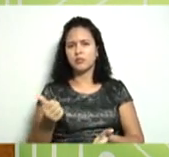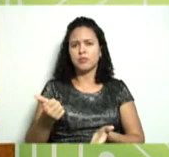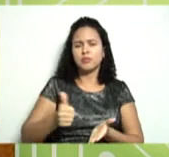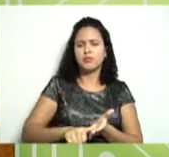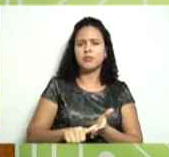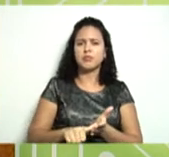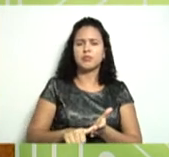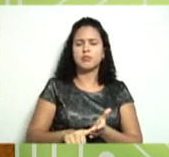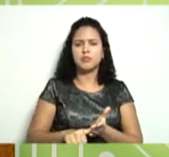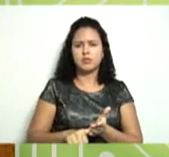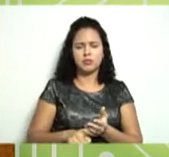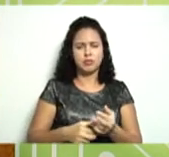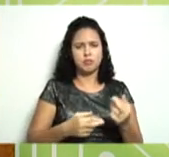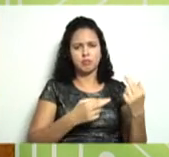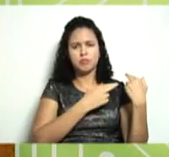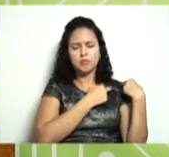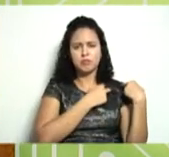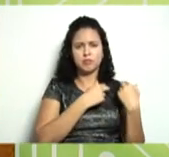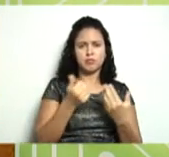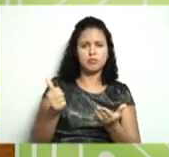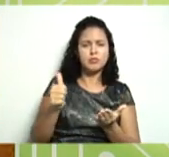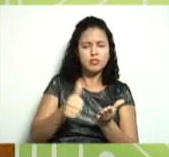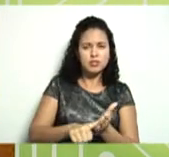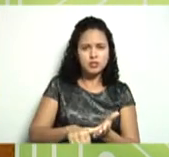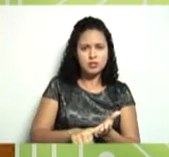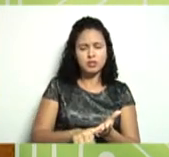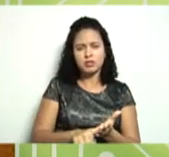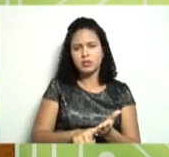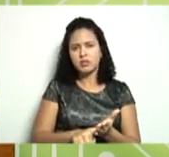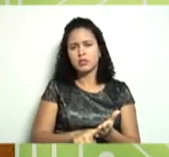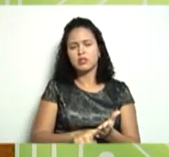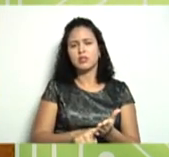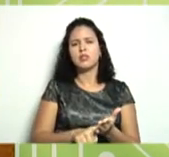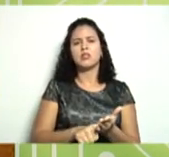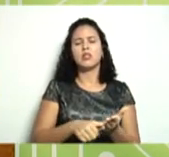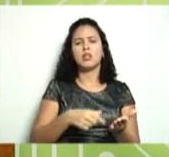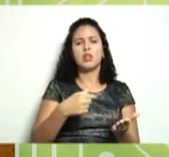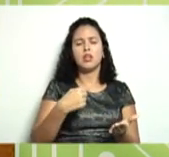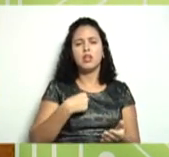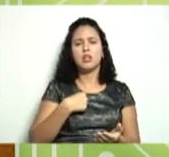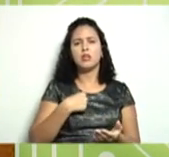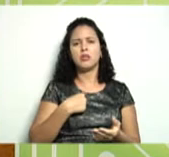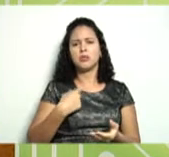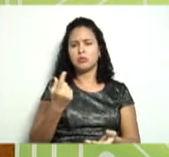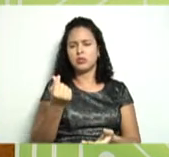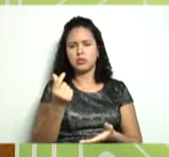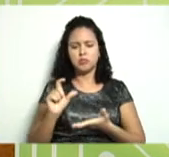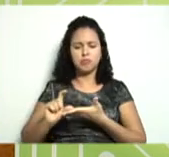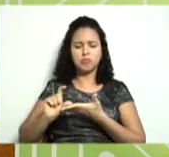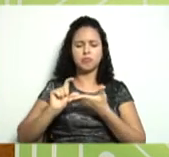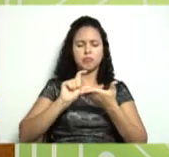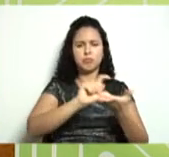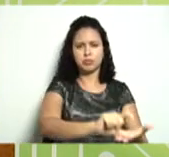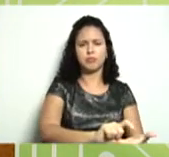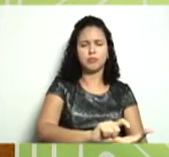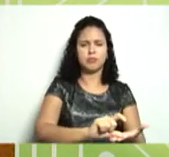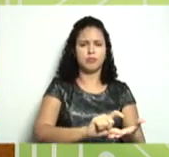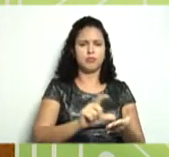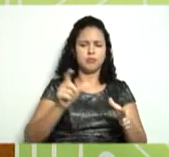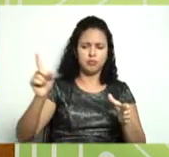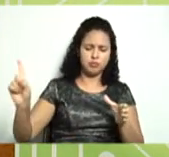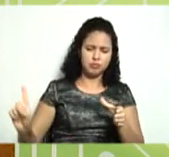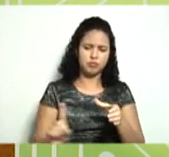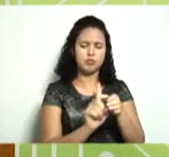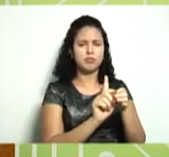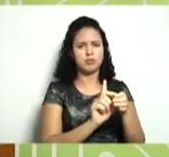cooperados, quais são os deveres dos cooperados, com quanto eu vou ter que desembolsar para fazer parte